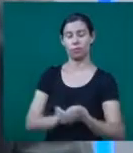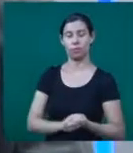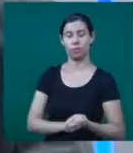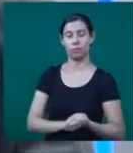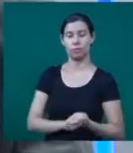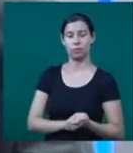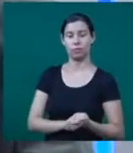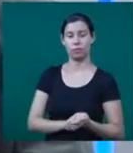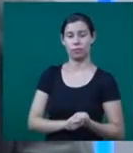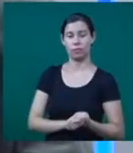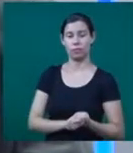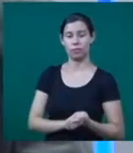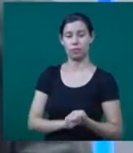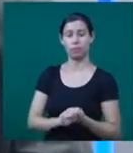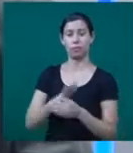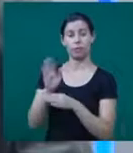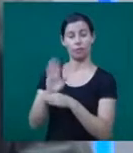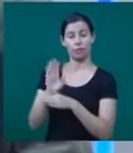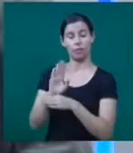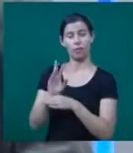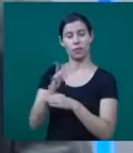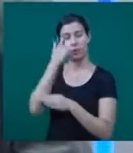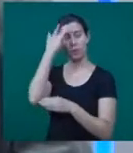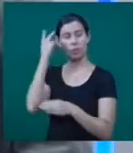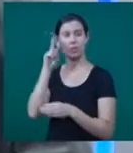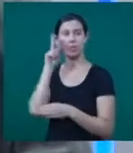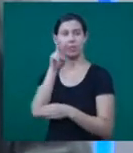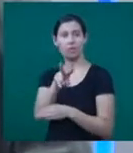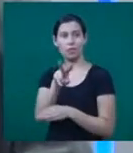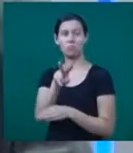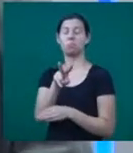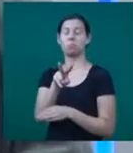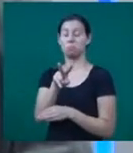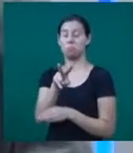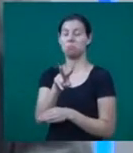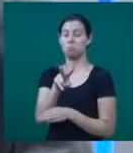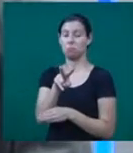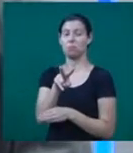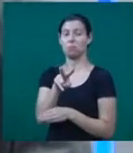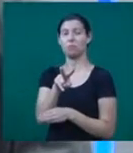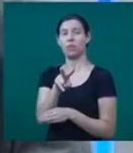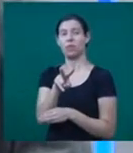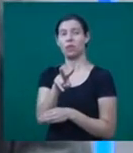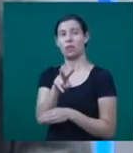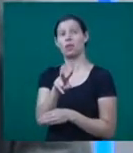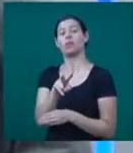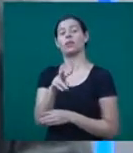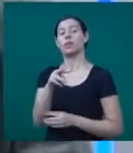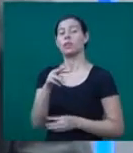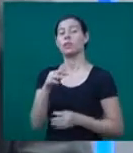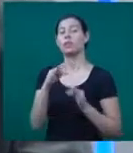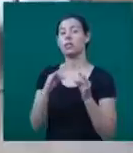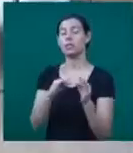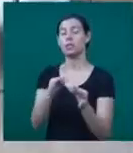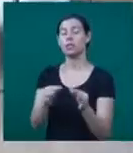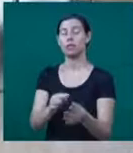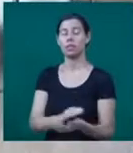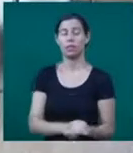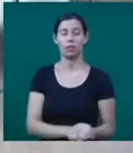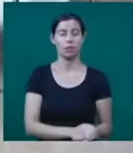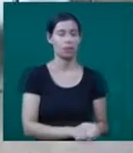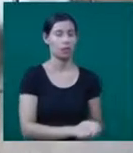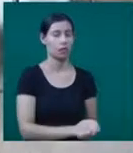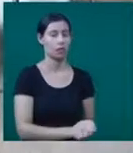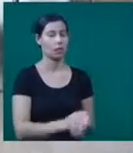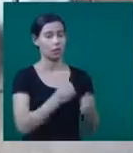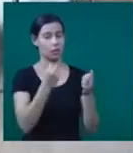habilita o curta a ser reconhecido tecnicamente, né, pelos jurados desses festivais. Marcelo, quando a gente fala